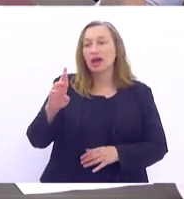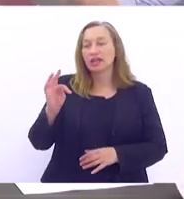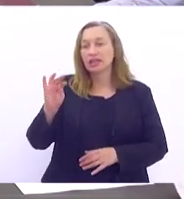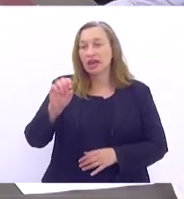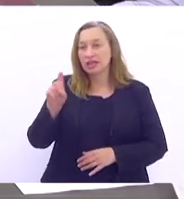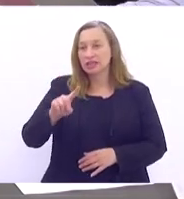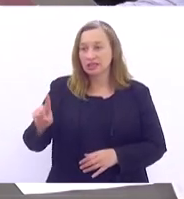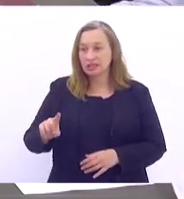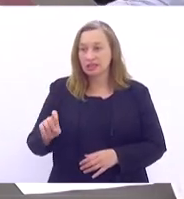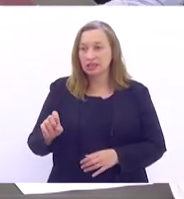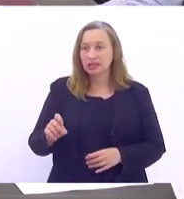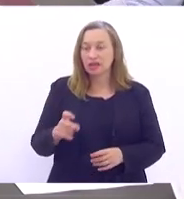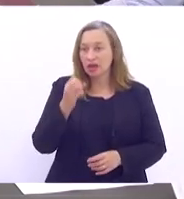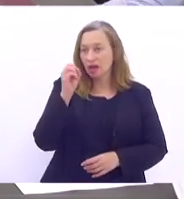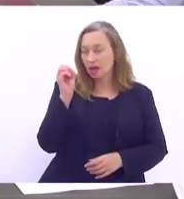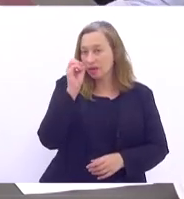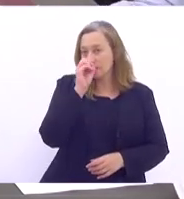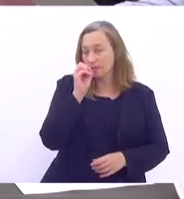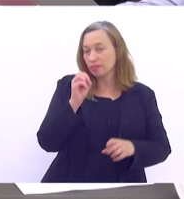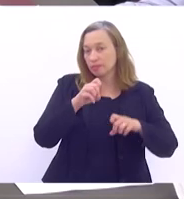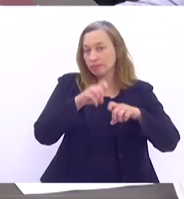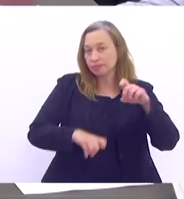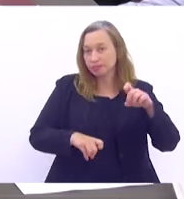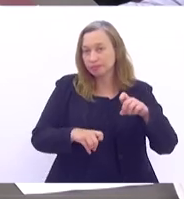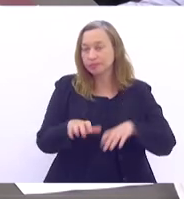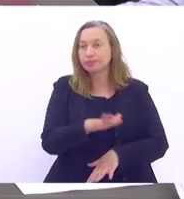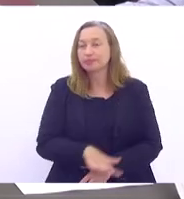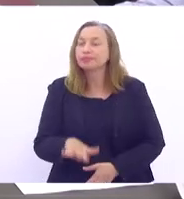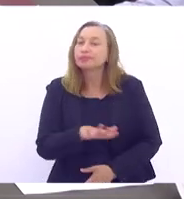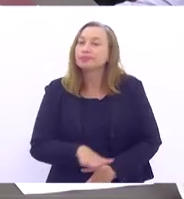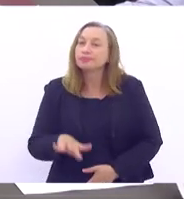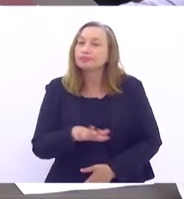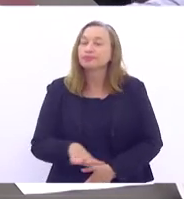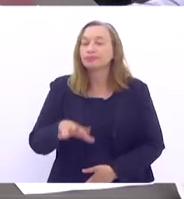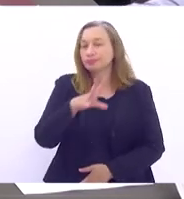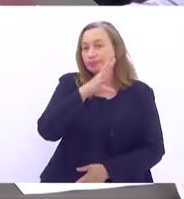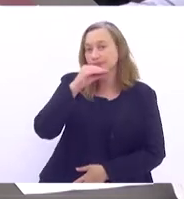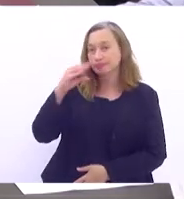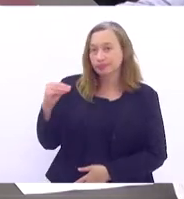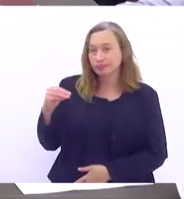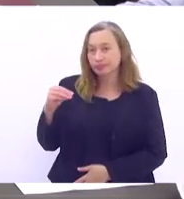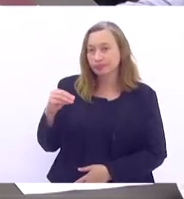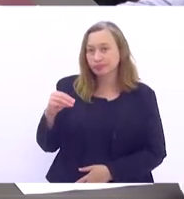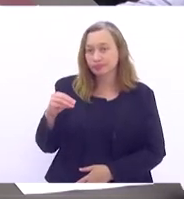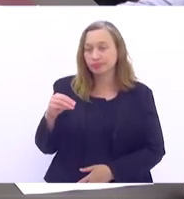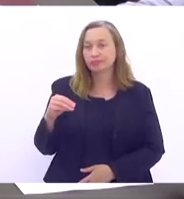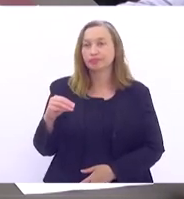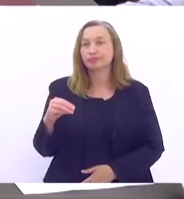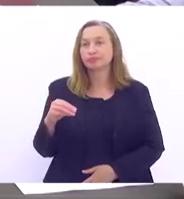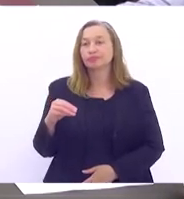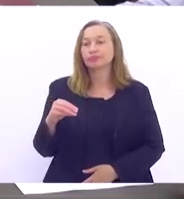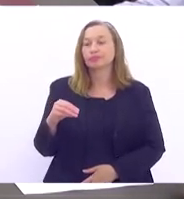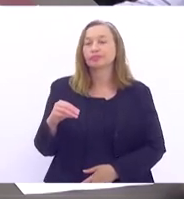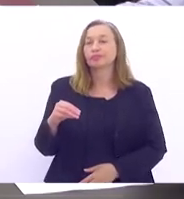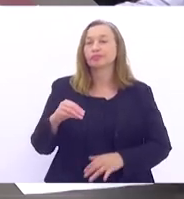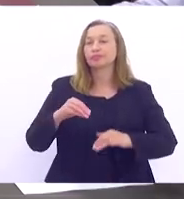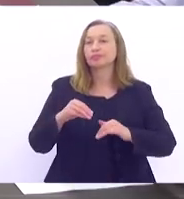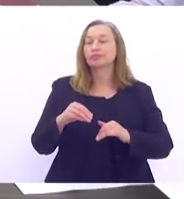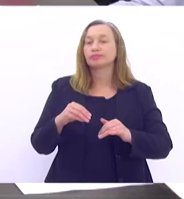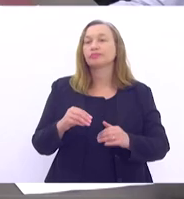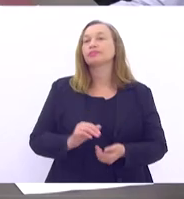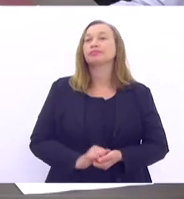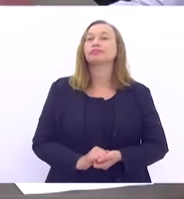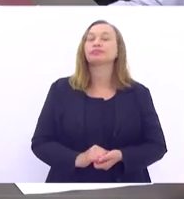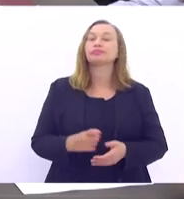acerca do crime de abuso e exploração sexual de crianças e adolescentes e dos respectivos canais de denúncia.